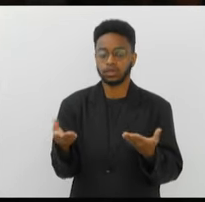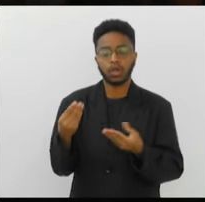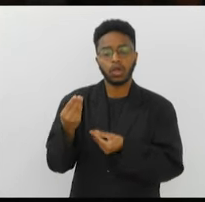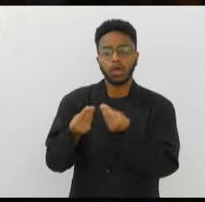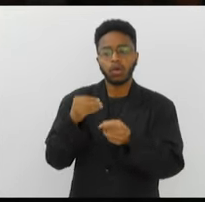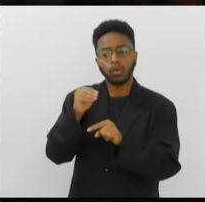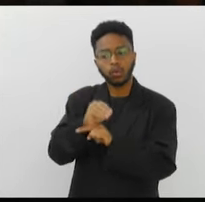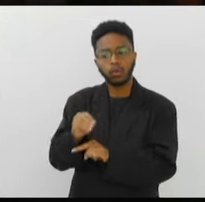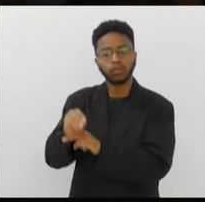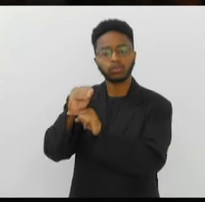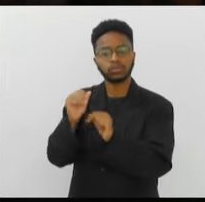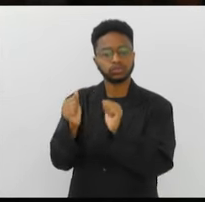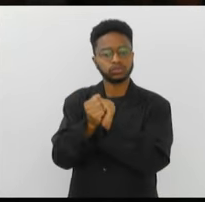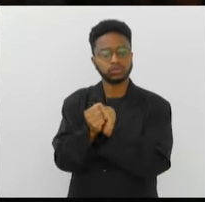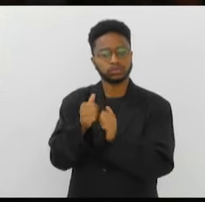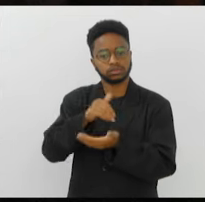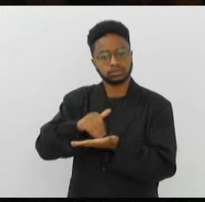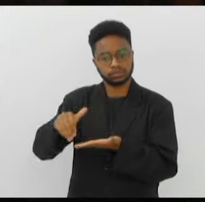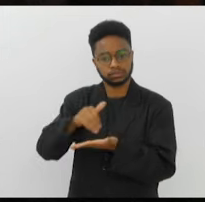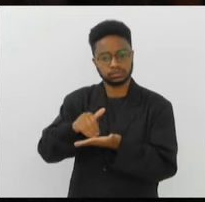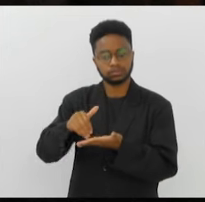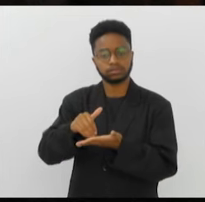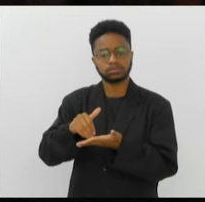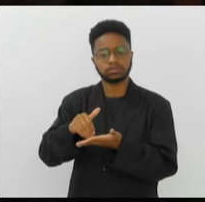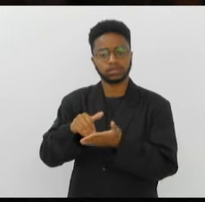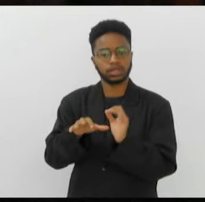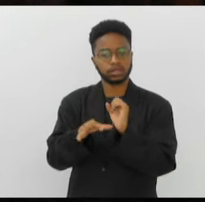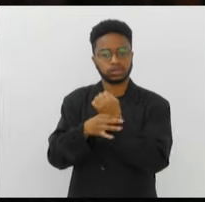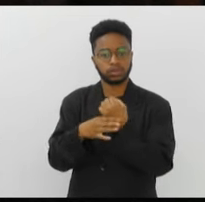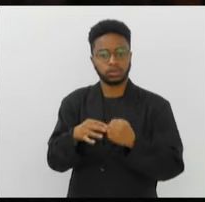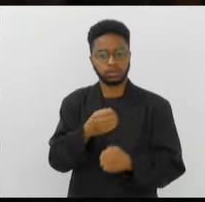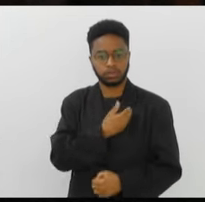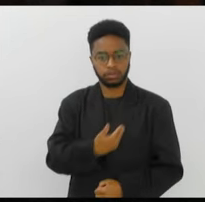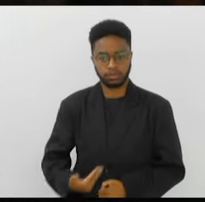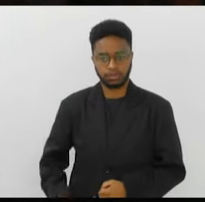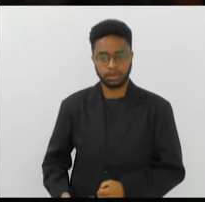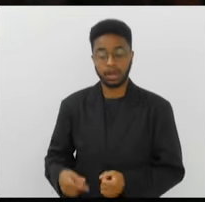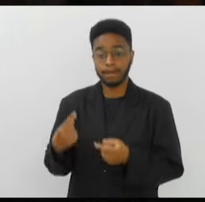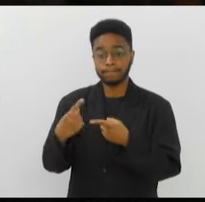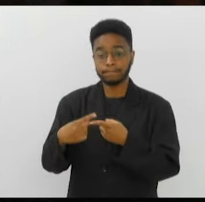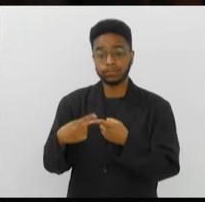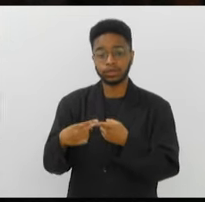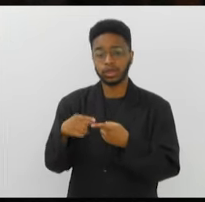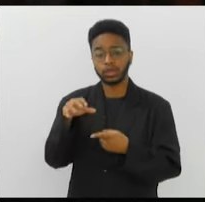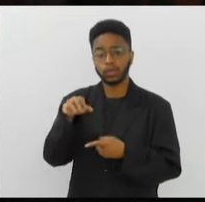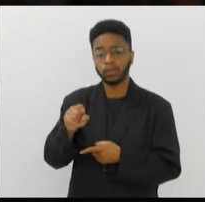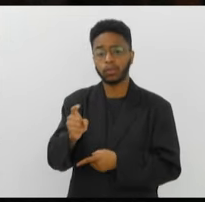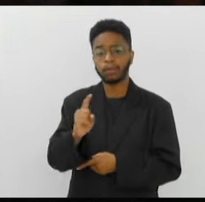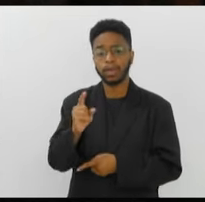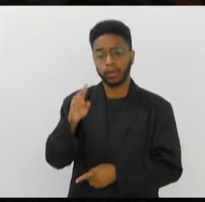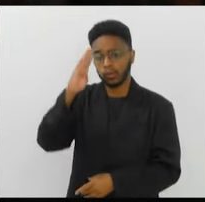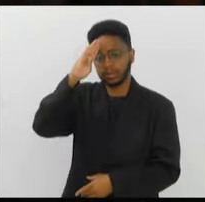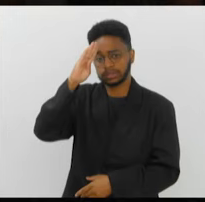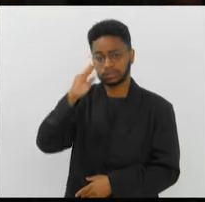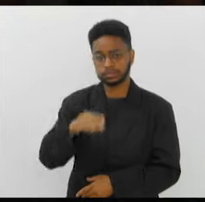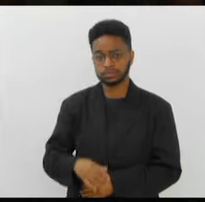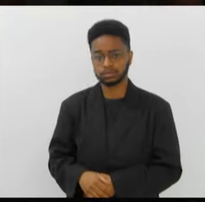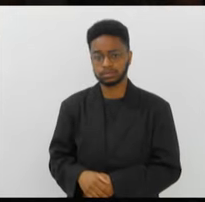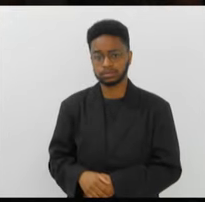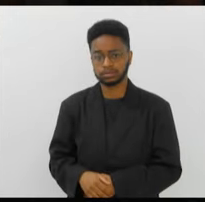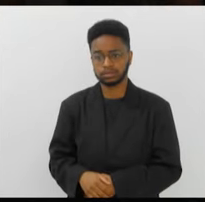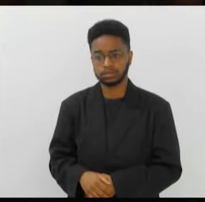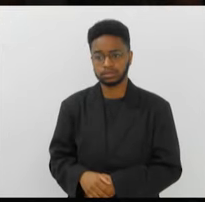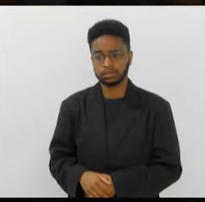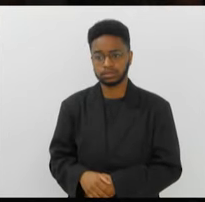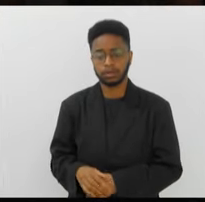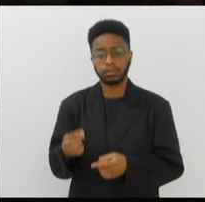cuidar junto com a Secretaria de Segurança Pública? Por que não se pega o Exército? Por que não